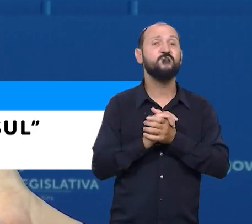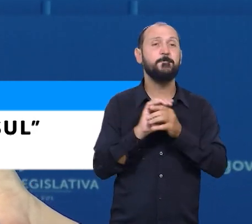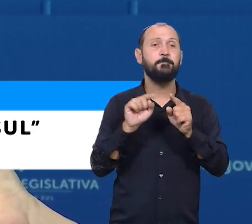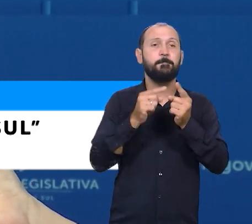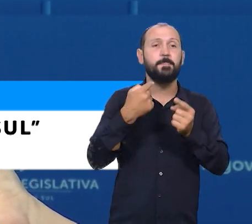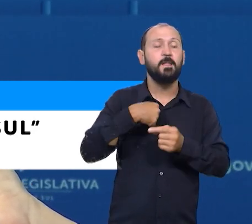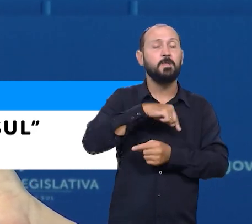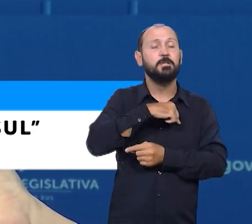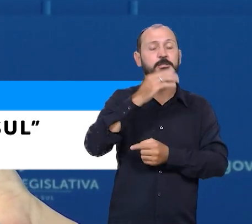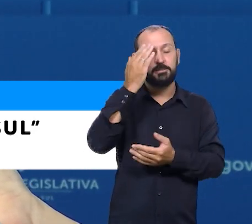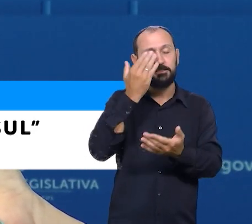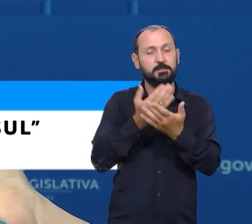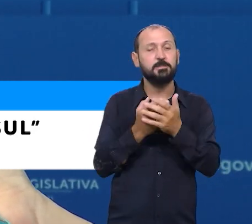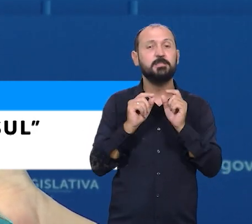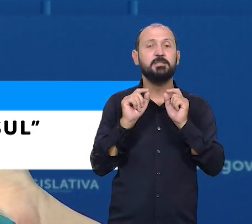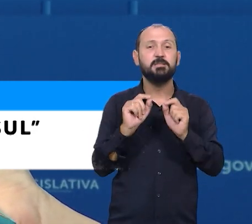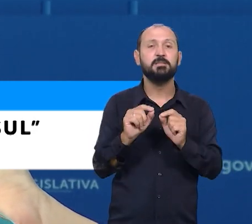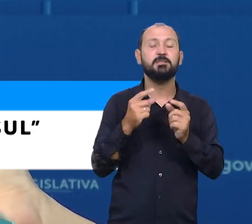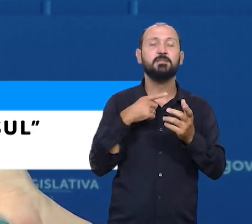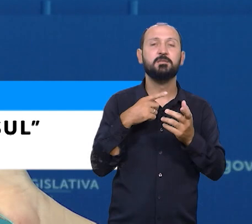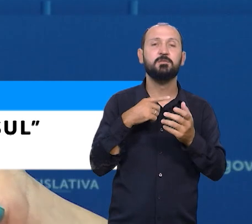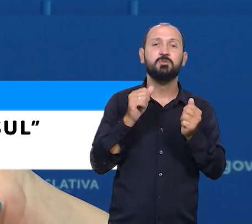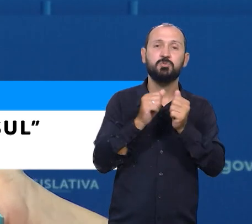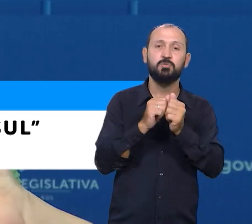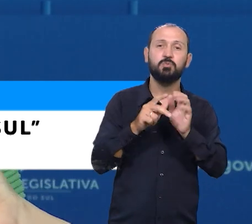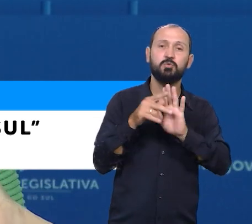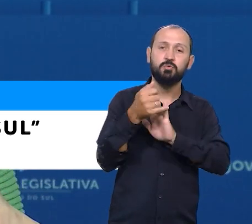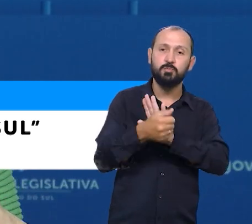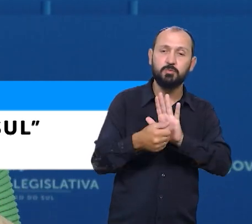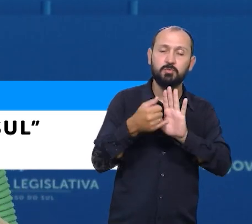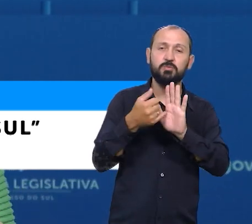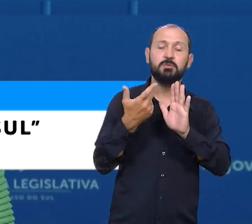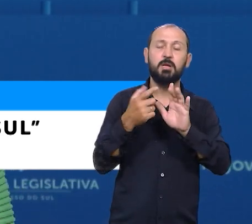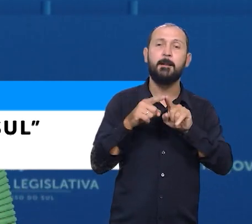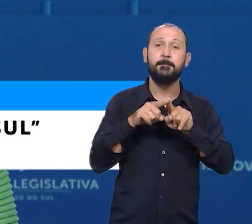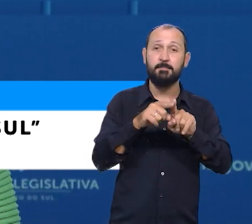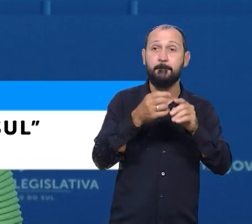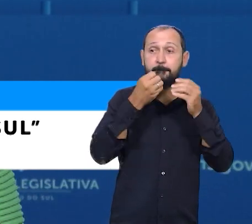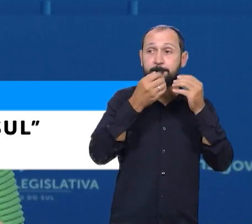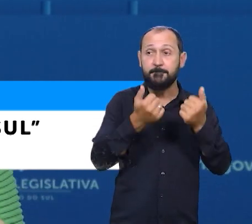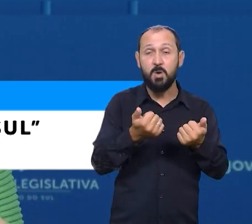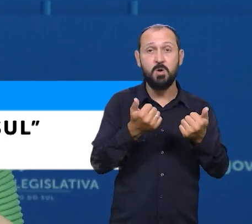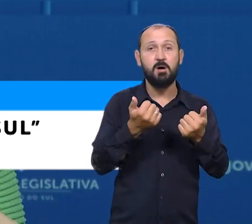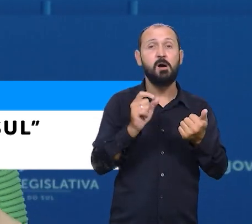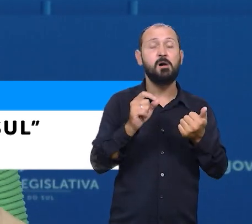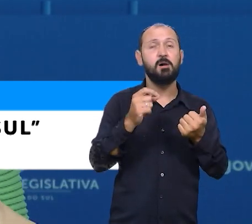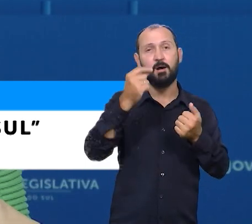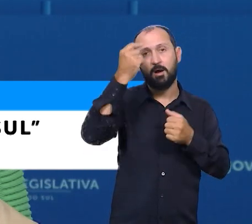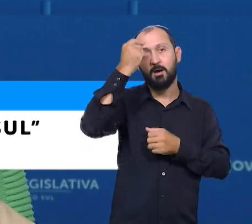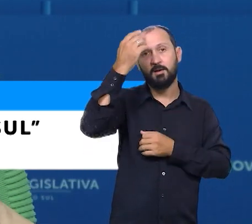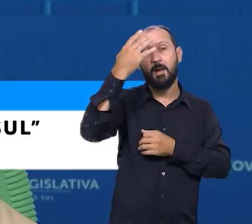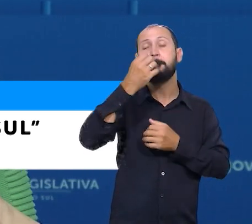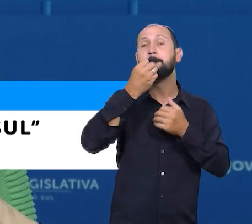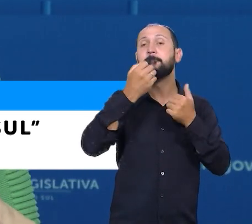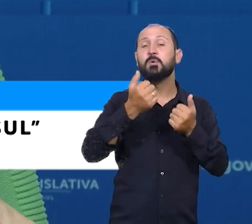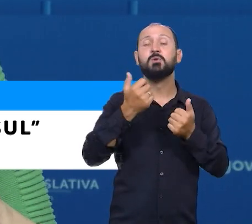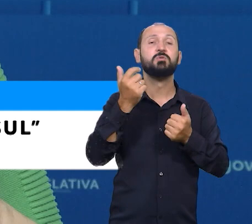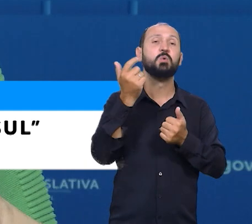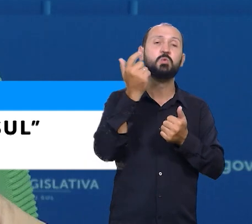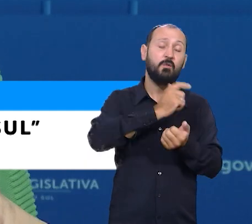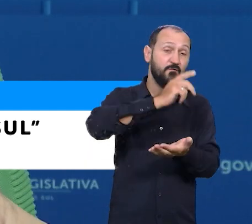desafiadoras. Mas nós acreditamos que com bons projetos, boas parcerias, boas